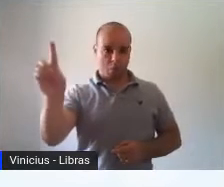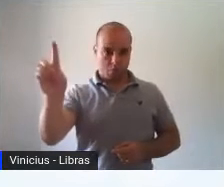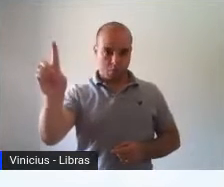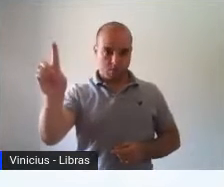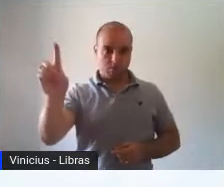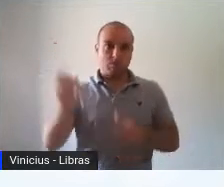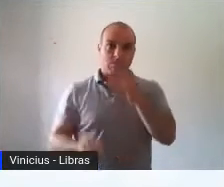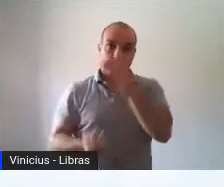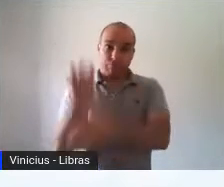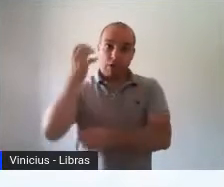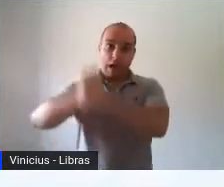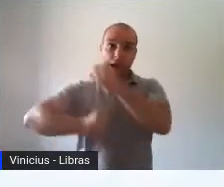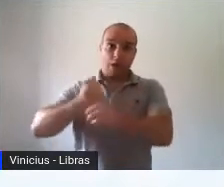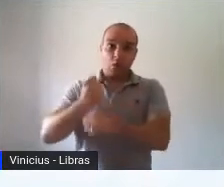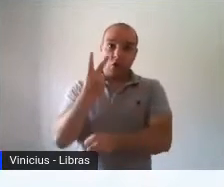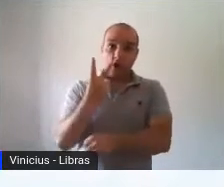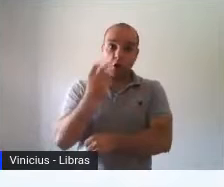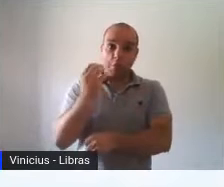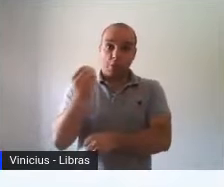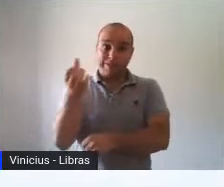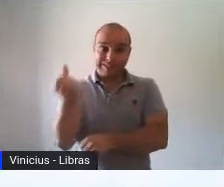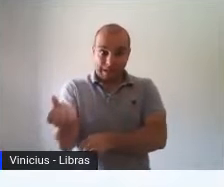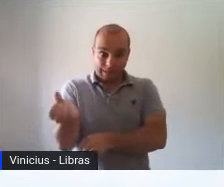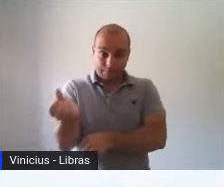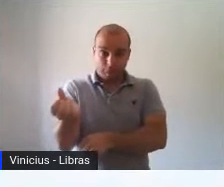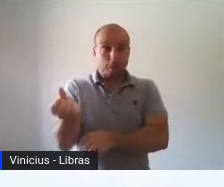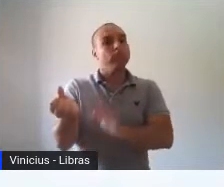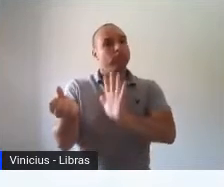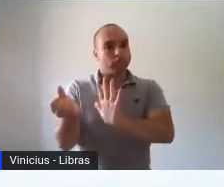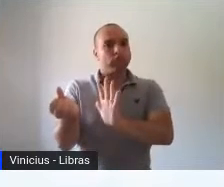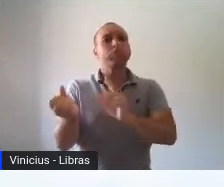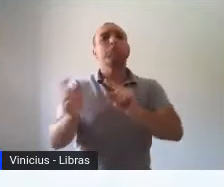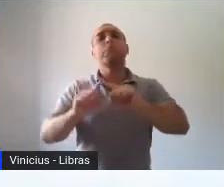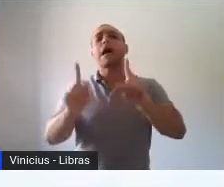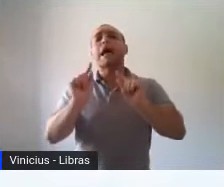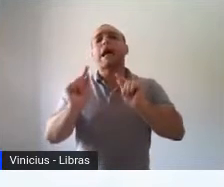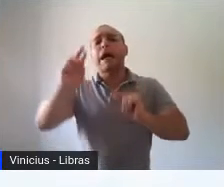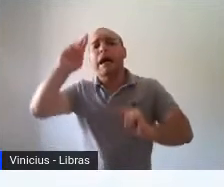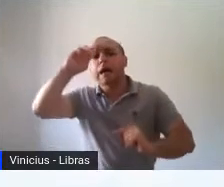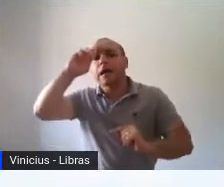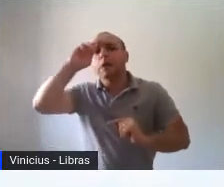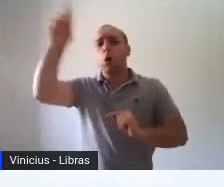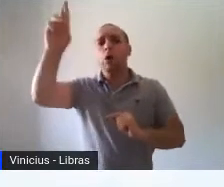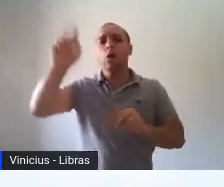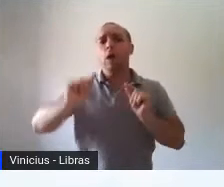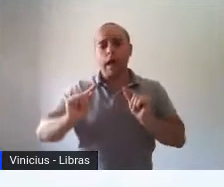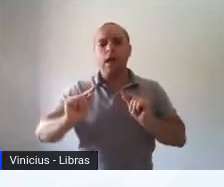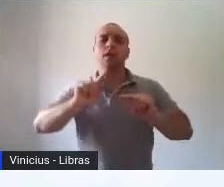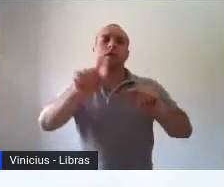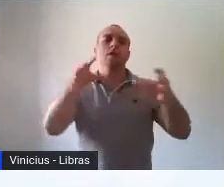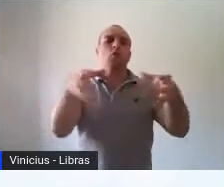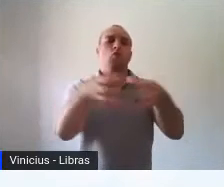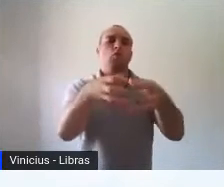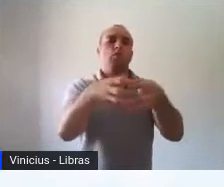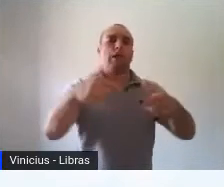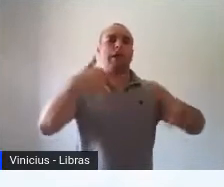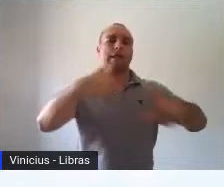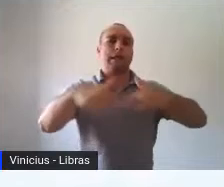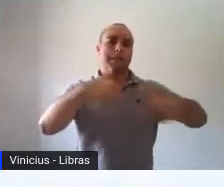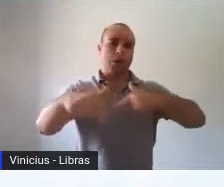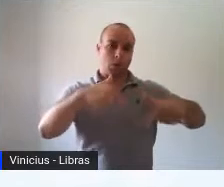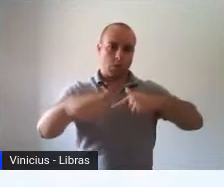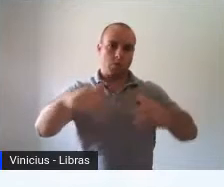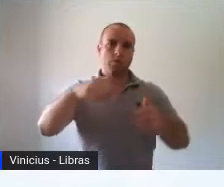âmbito do Conselho Estadual do Trabalho, né, que é composto de forma tripartite, onde tem representantes do Estado,